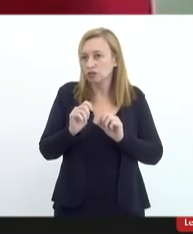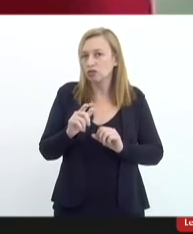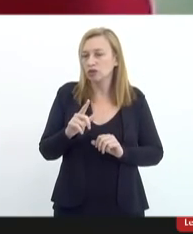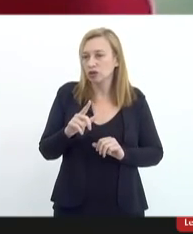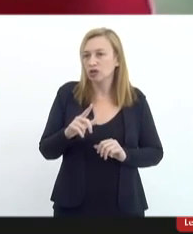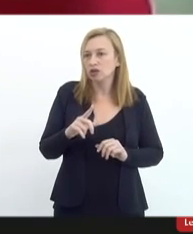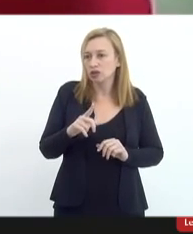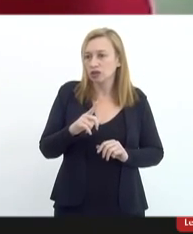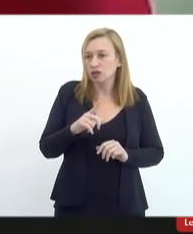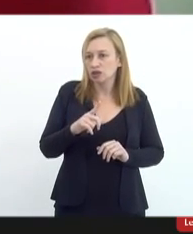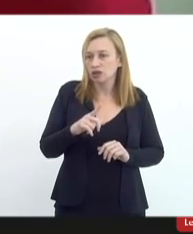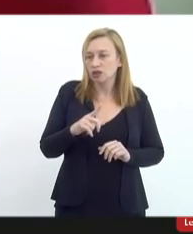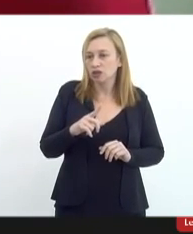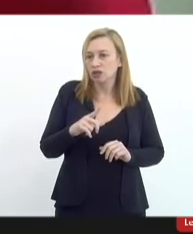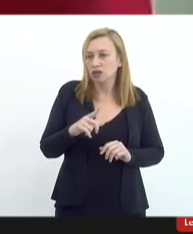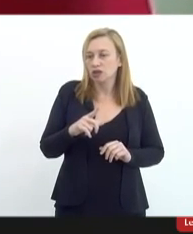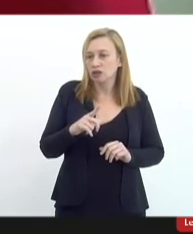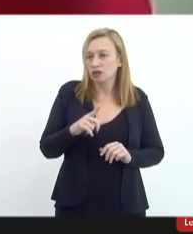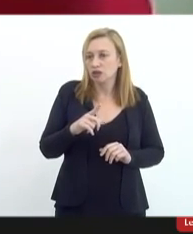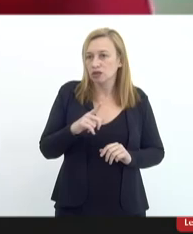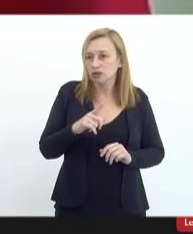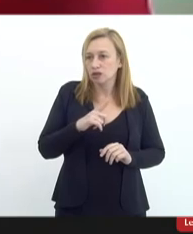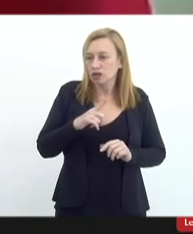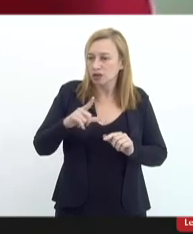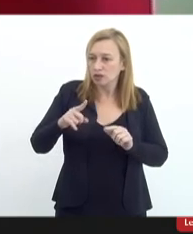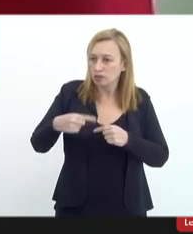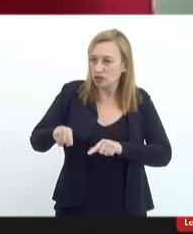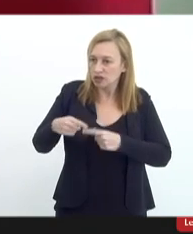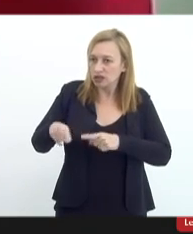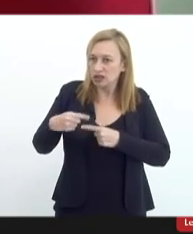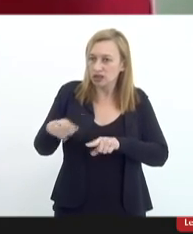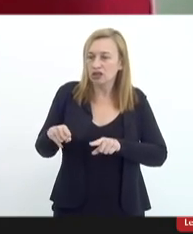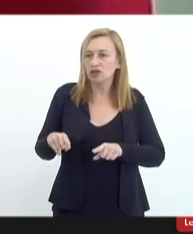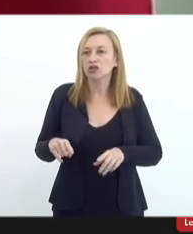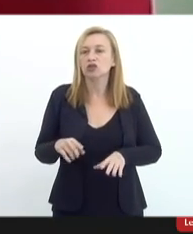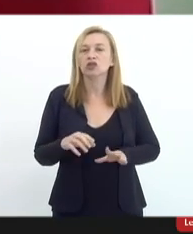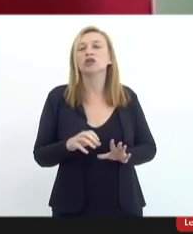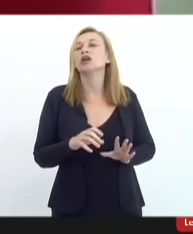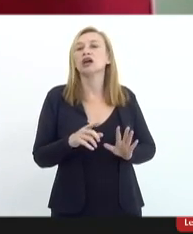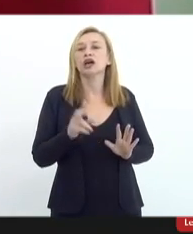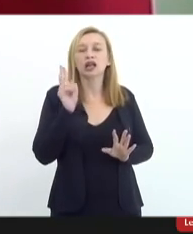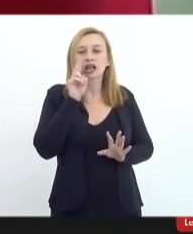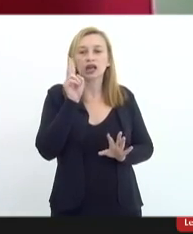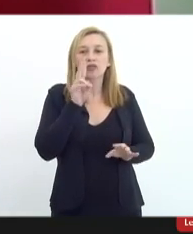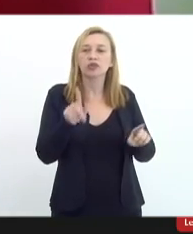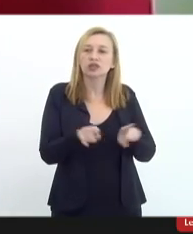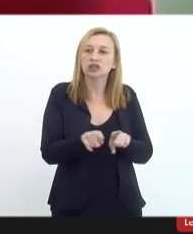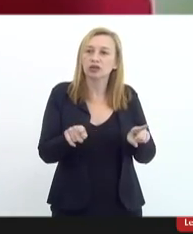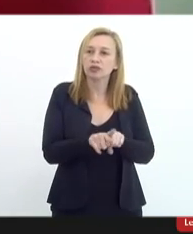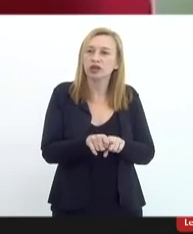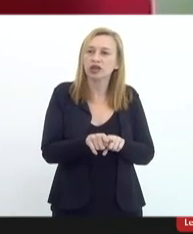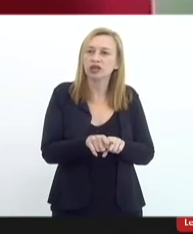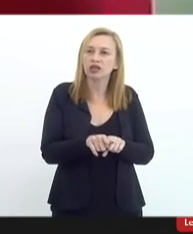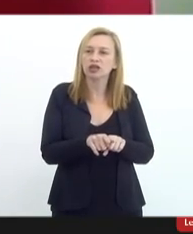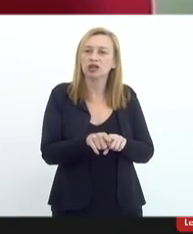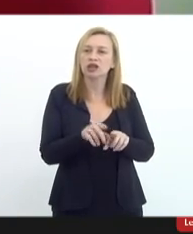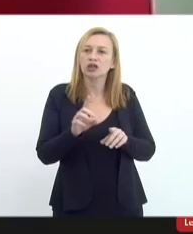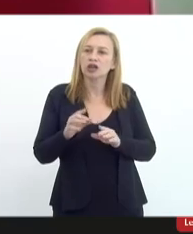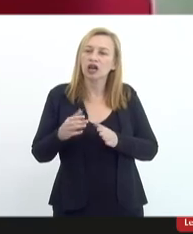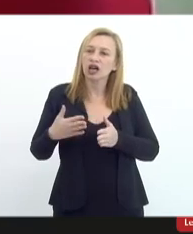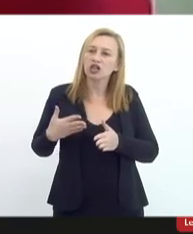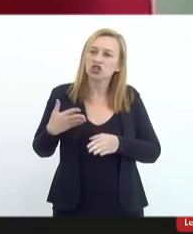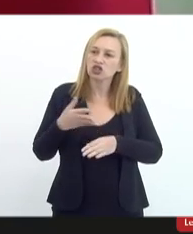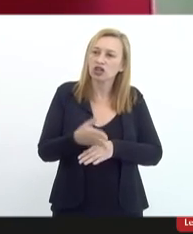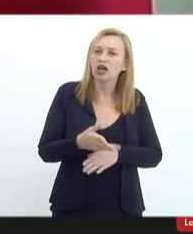intolerância e pode ser vítima aí de perseguição. E aí no chat ela nos lembra também, né, a origem, a chegada do